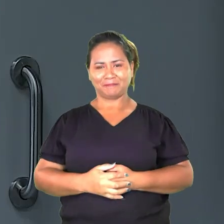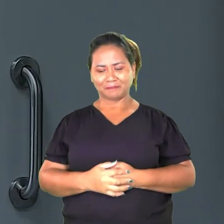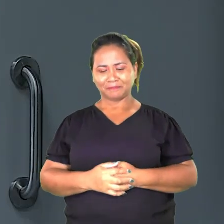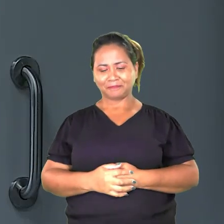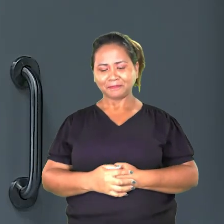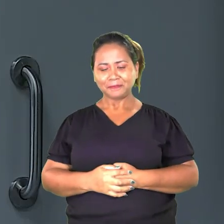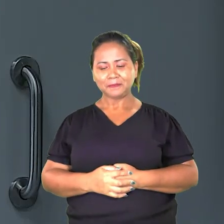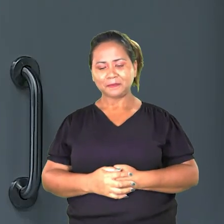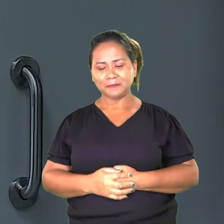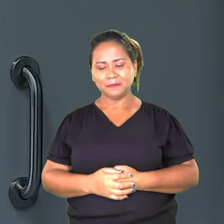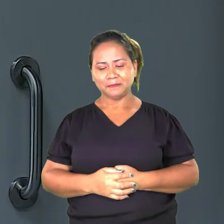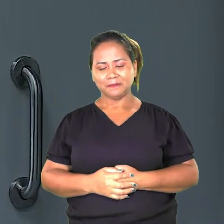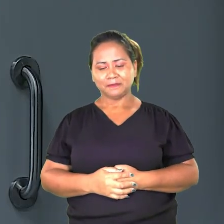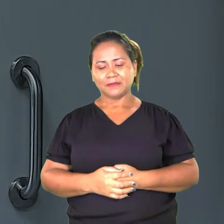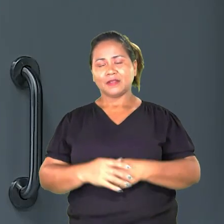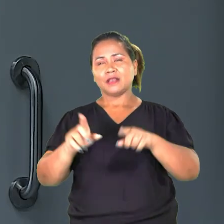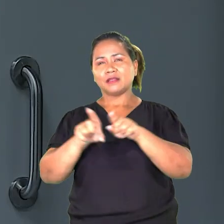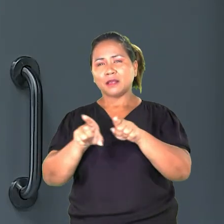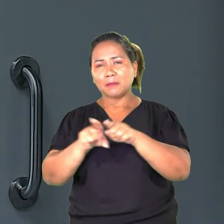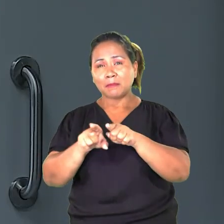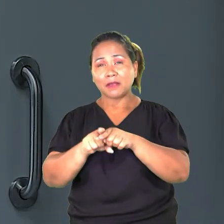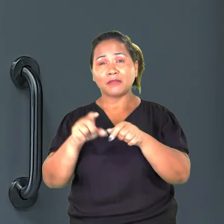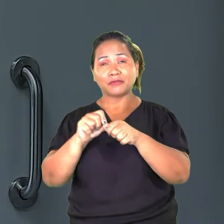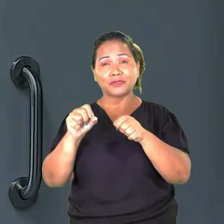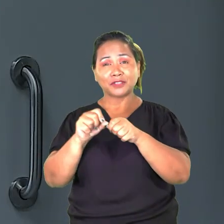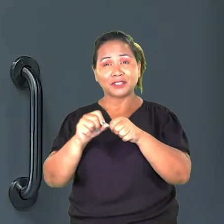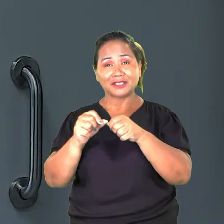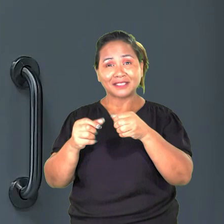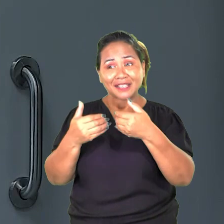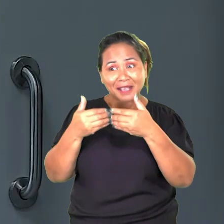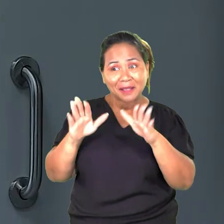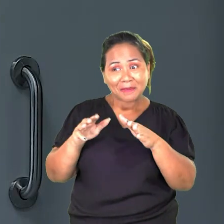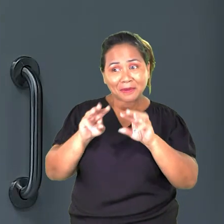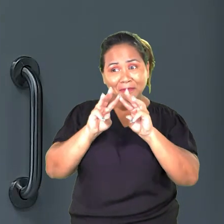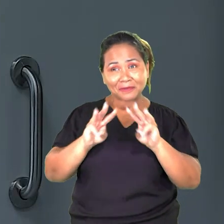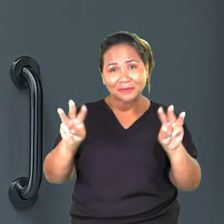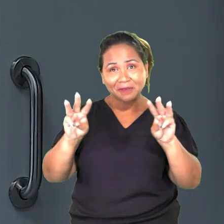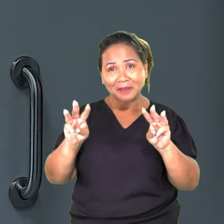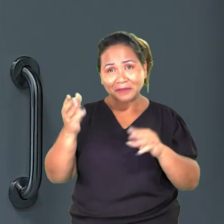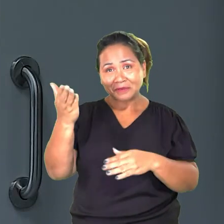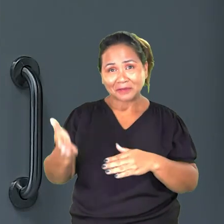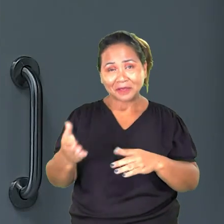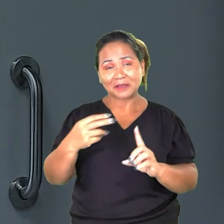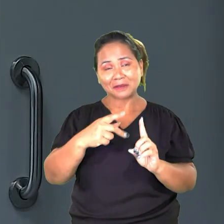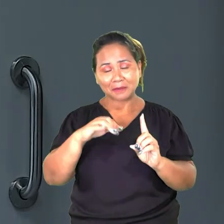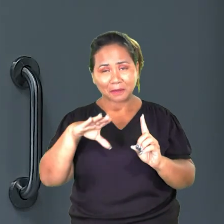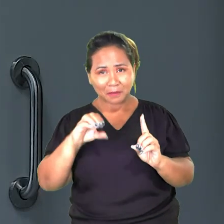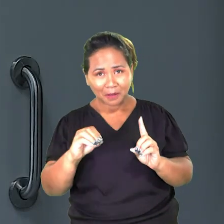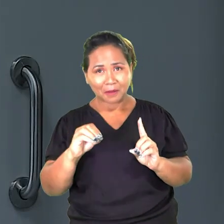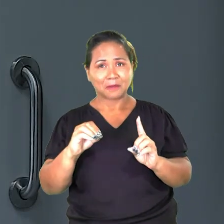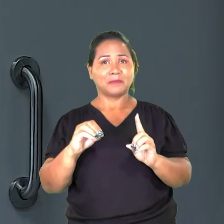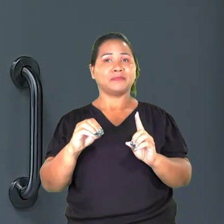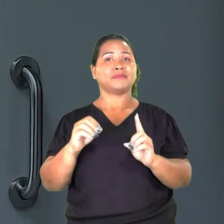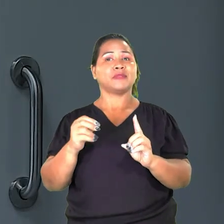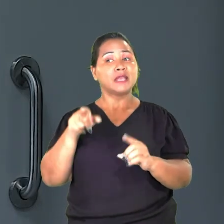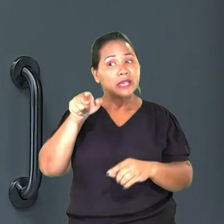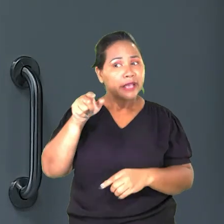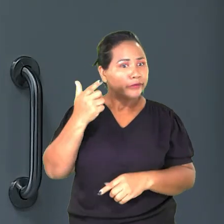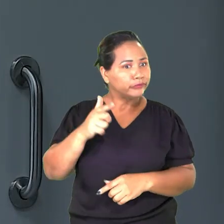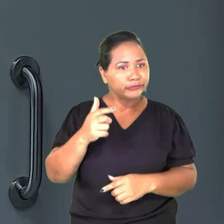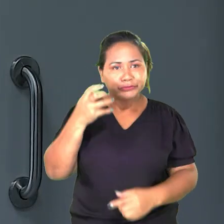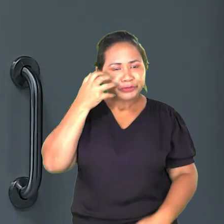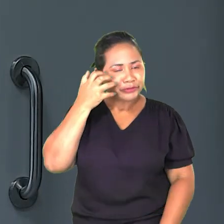ilustrado por Anita Malfatti. Construí seu site e, mesmo tecnofóbico, sem celular,